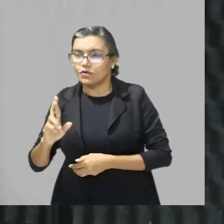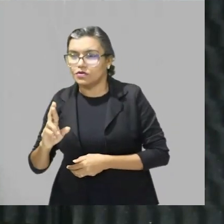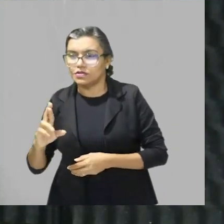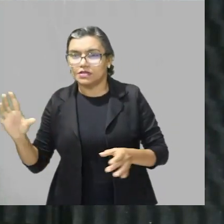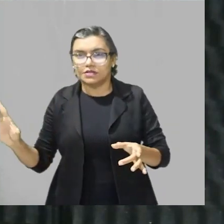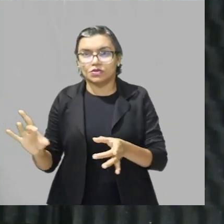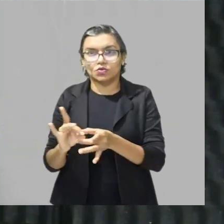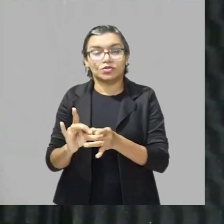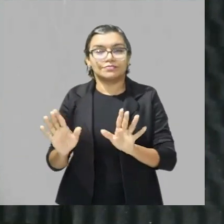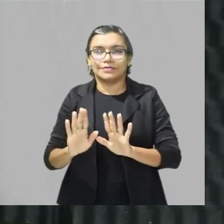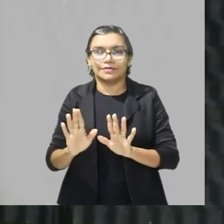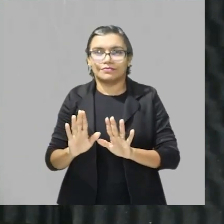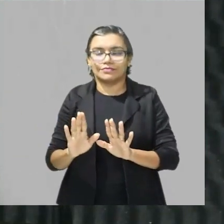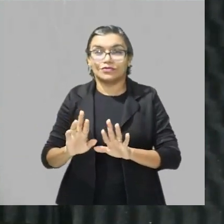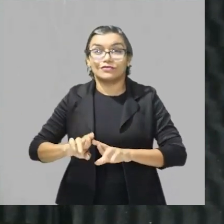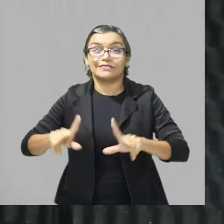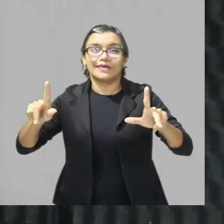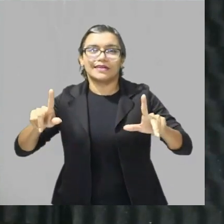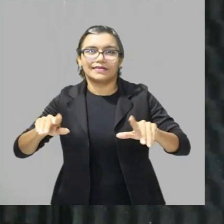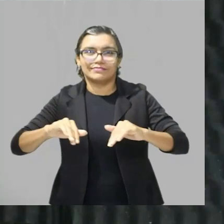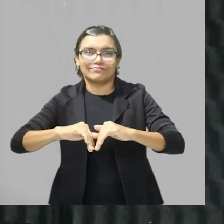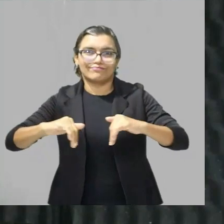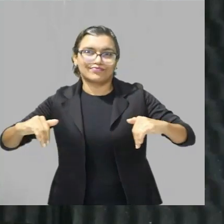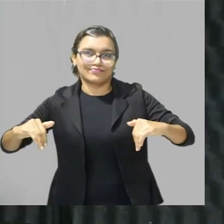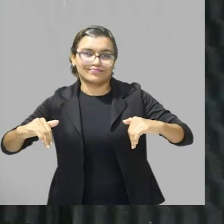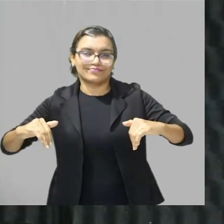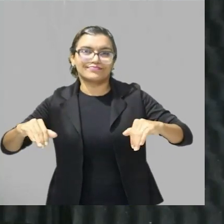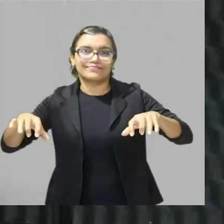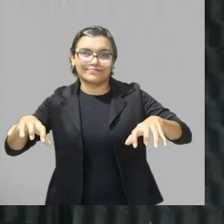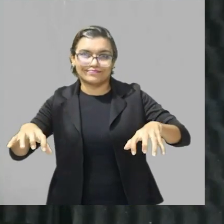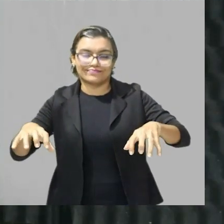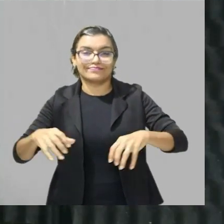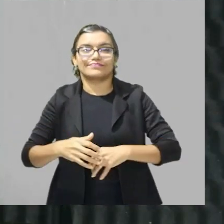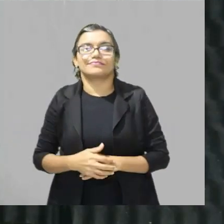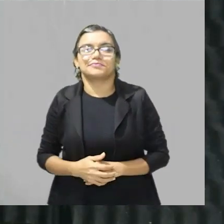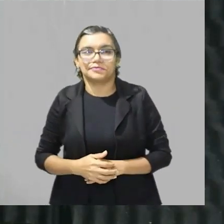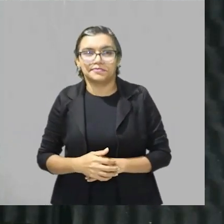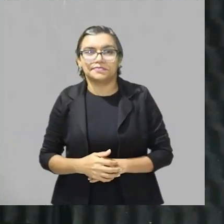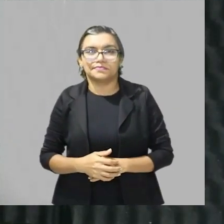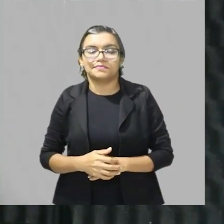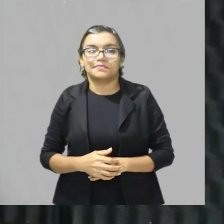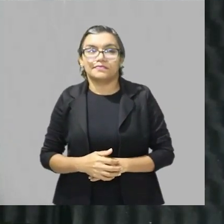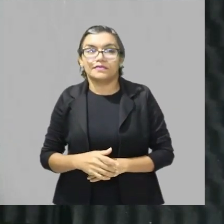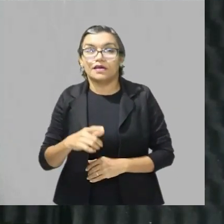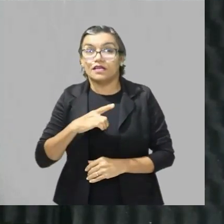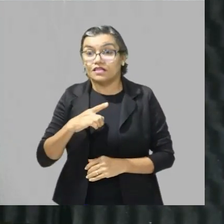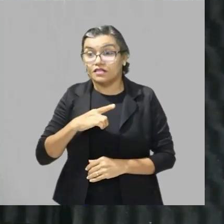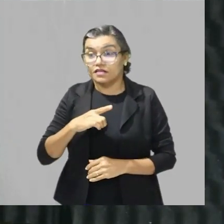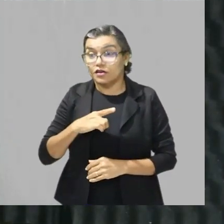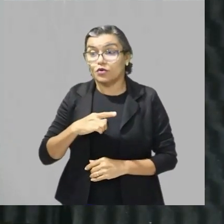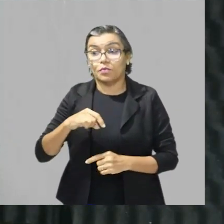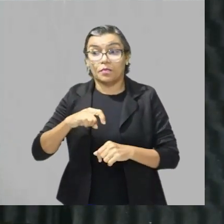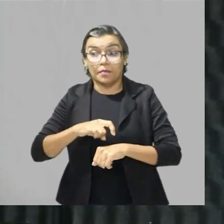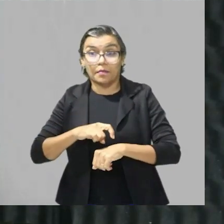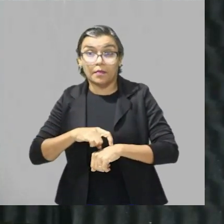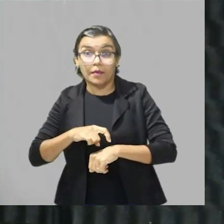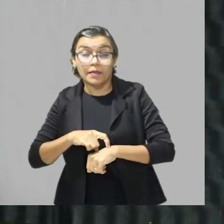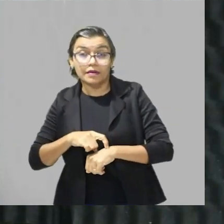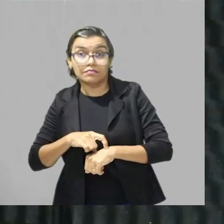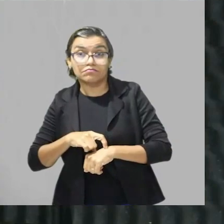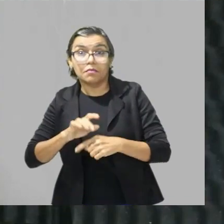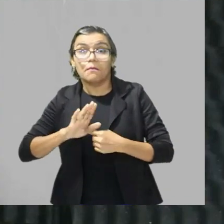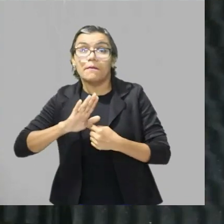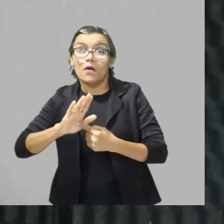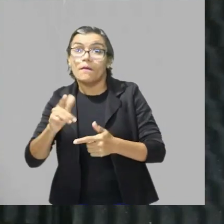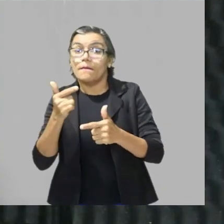estão em sentidos opostos perfeito ó a situação retratada nos defronta com dilema porque trata de um problema cuja possibilidade